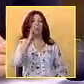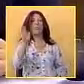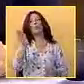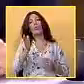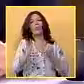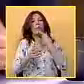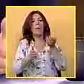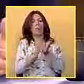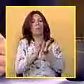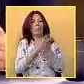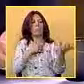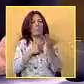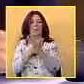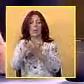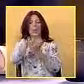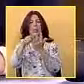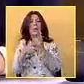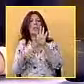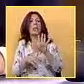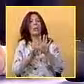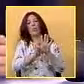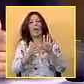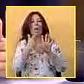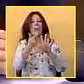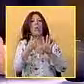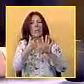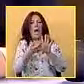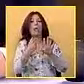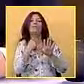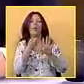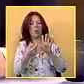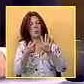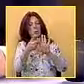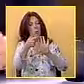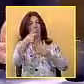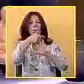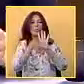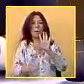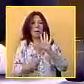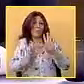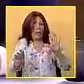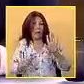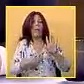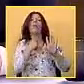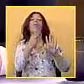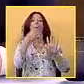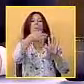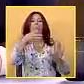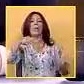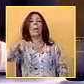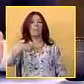elegeu os seus 5 representantes. Já lhes deu voz. Neste momento, a voz do